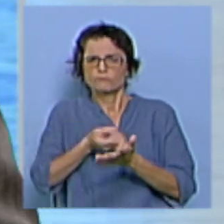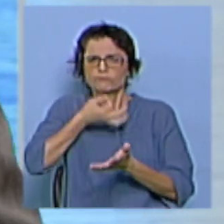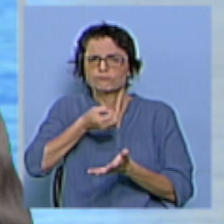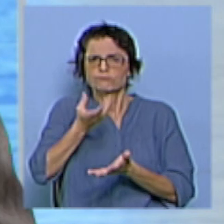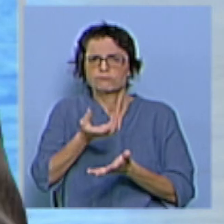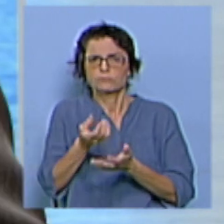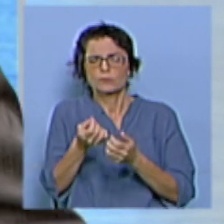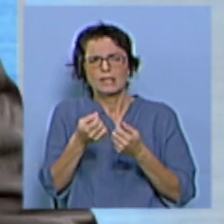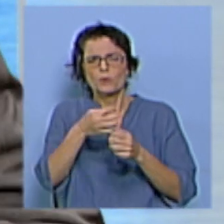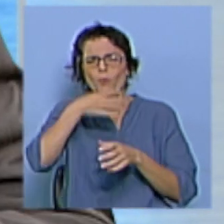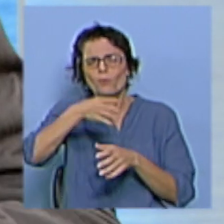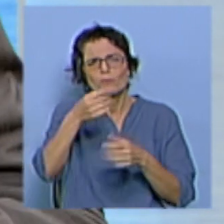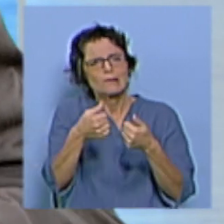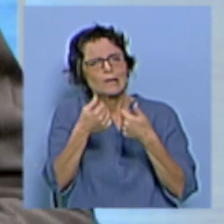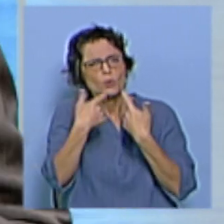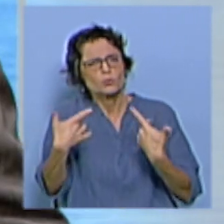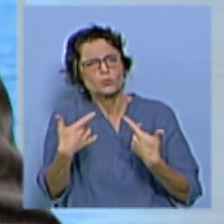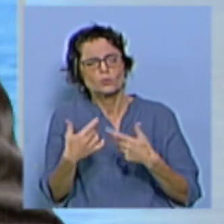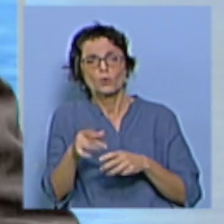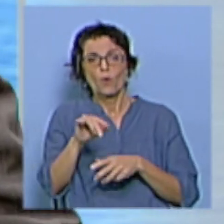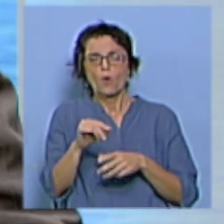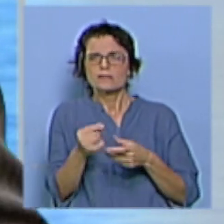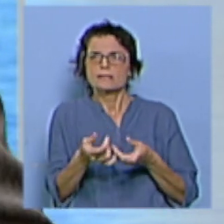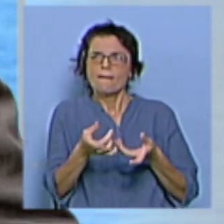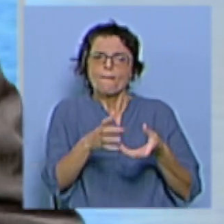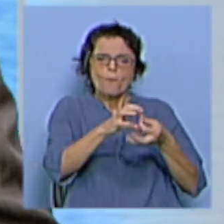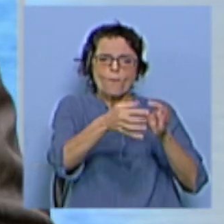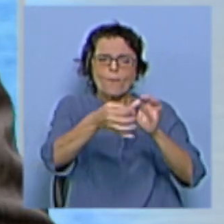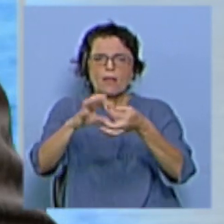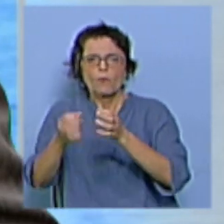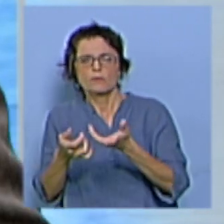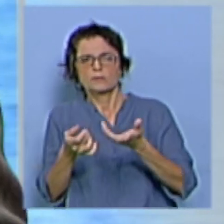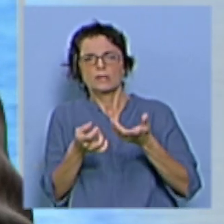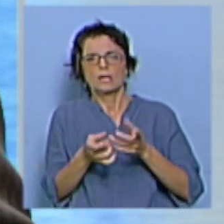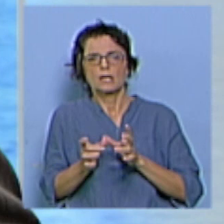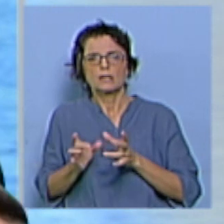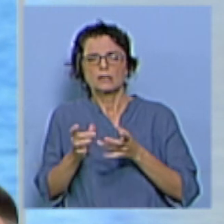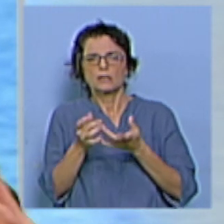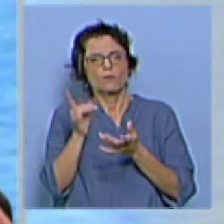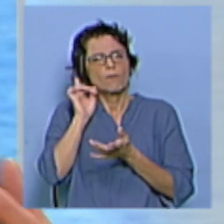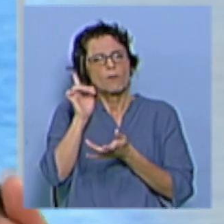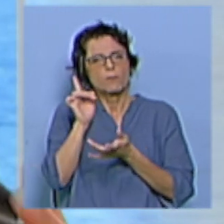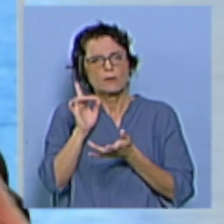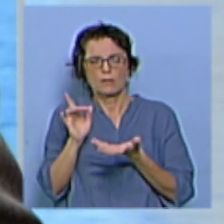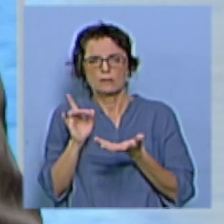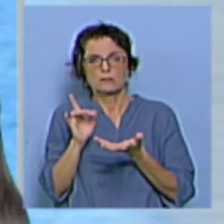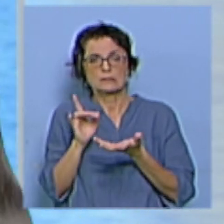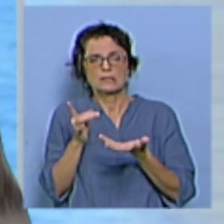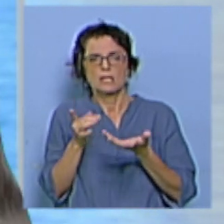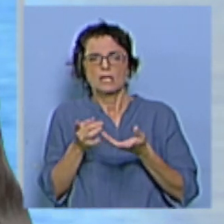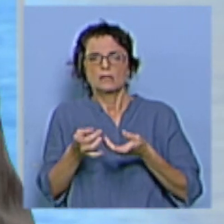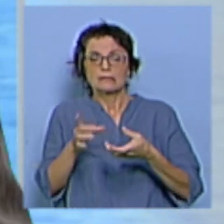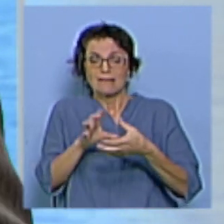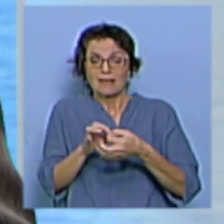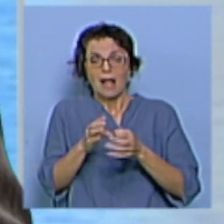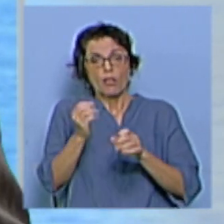turma. Ou seja, há todo um conjunto de valores que norteiam o dia-a-dia das Forças Armadas e Forças de